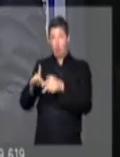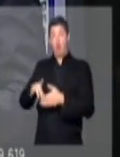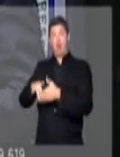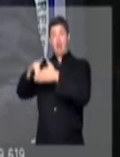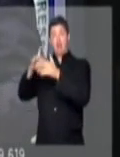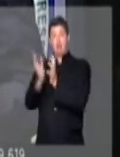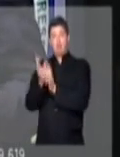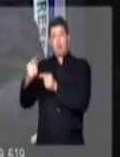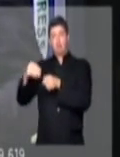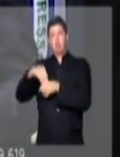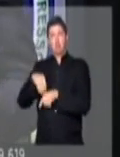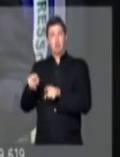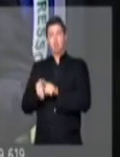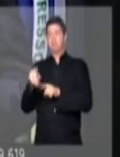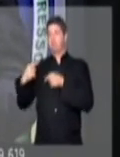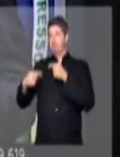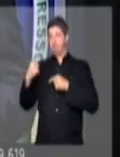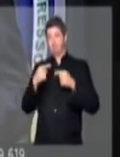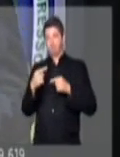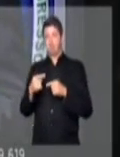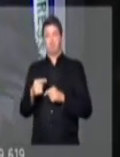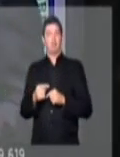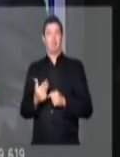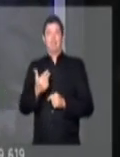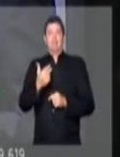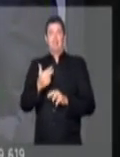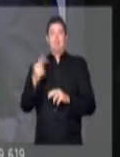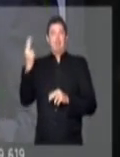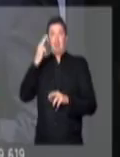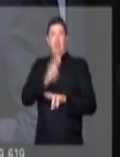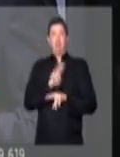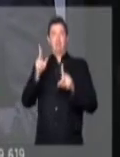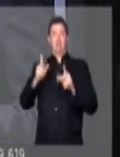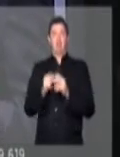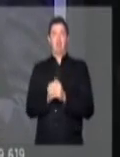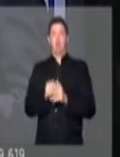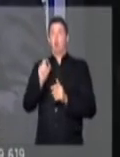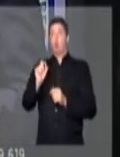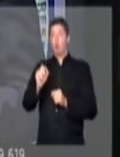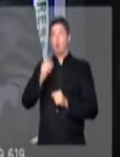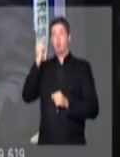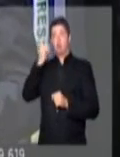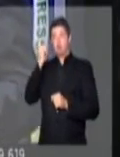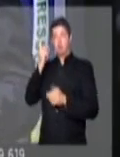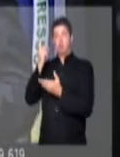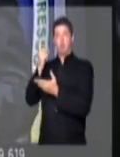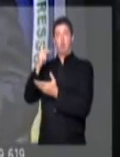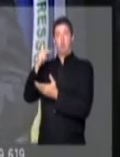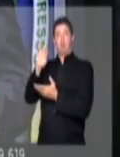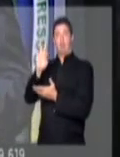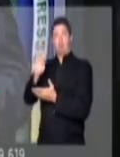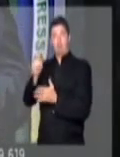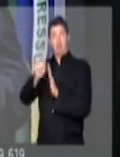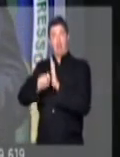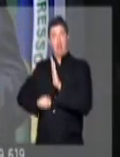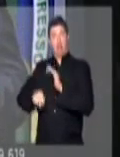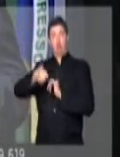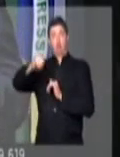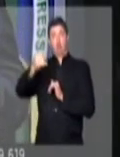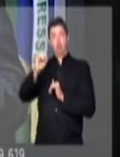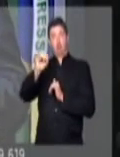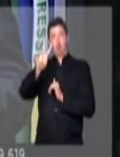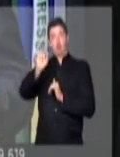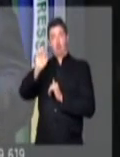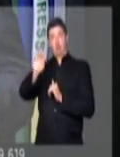nosso partido, não poderia ser diferente daquela apontada pelo deputado petebista e relator deputado